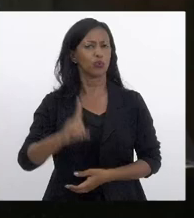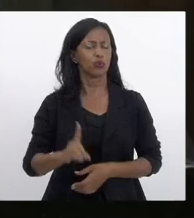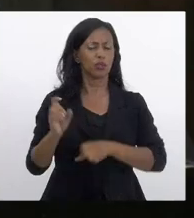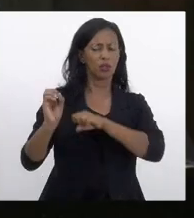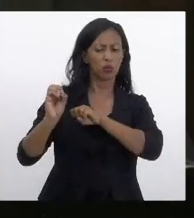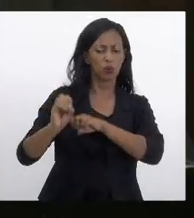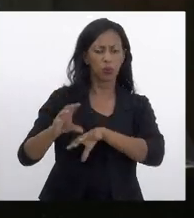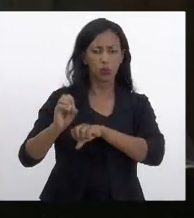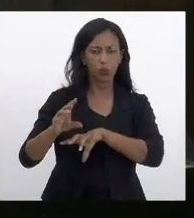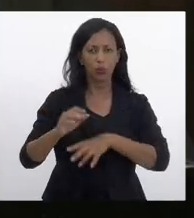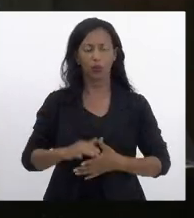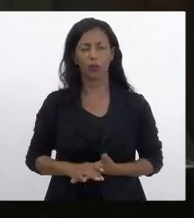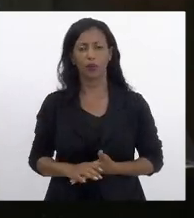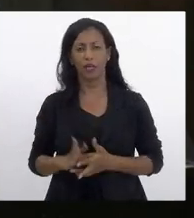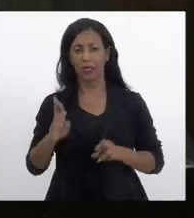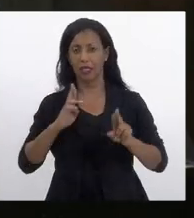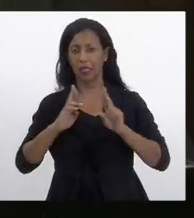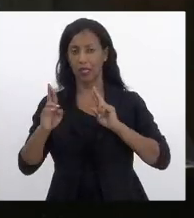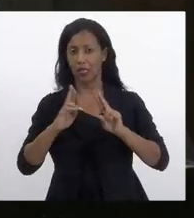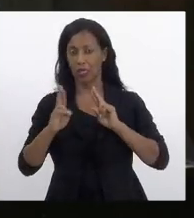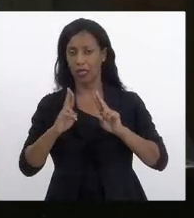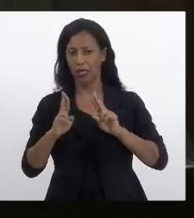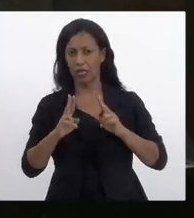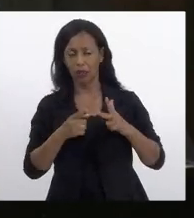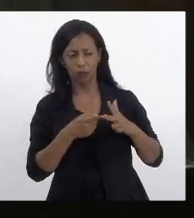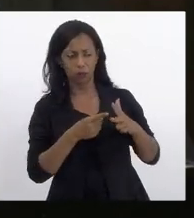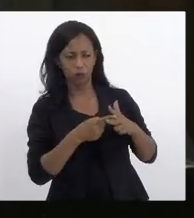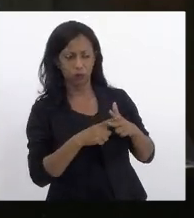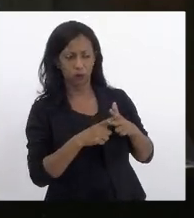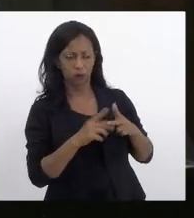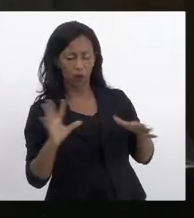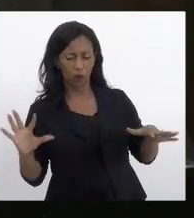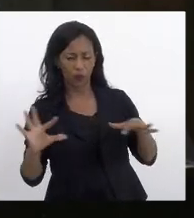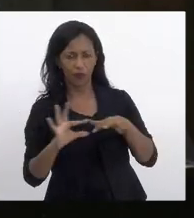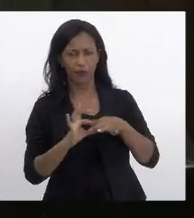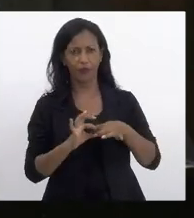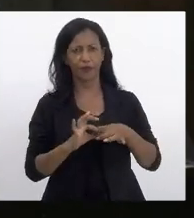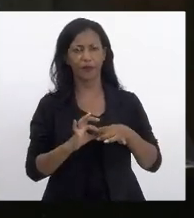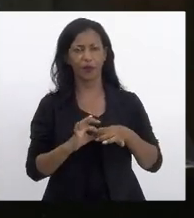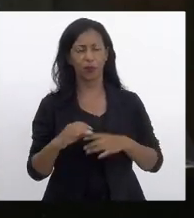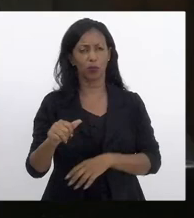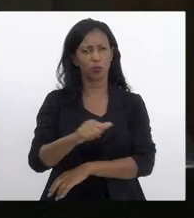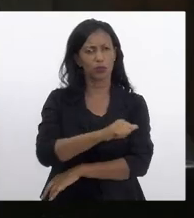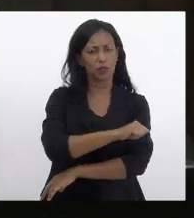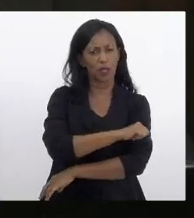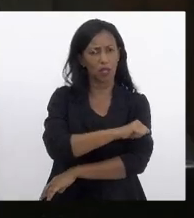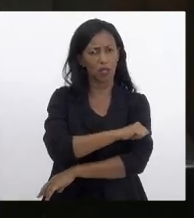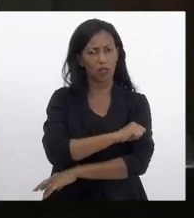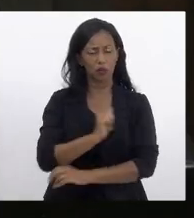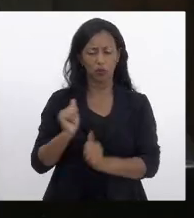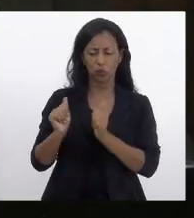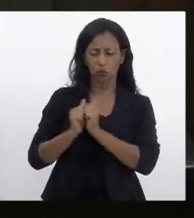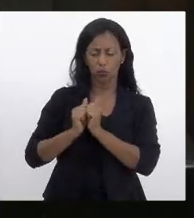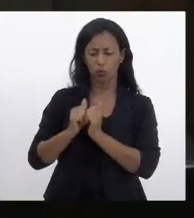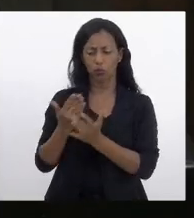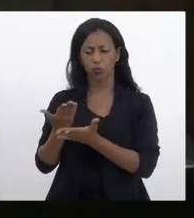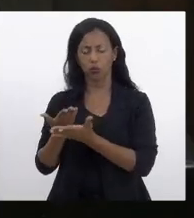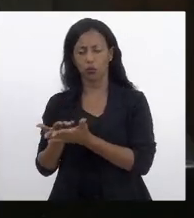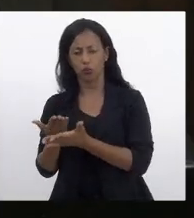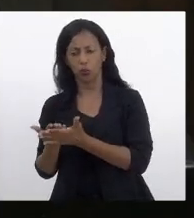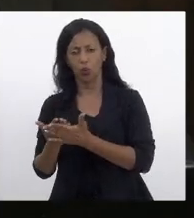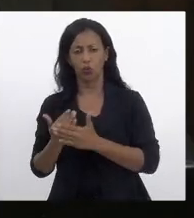educação, em relação à manutenção dos vínculos dos alunos com as suas escolas, com o